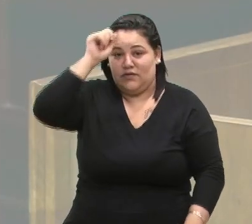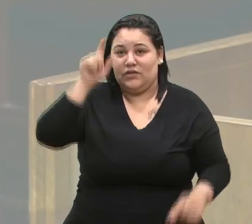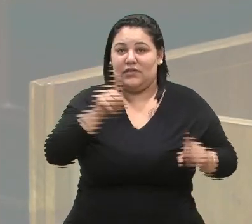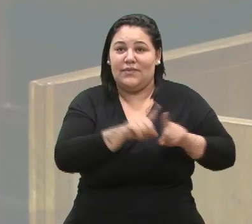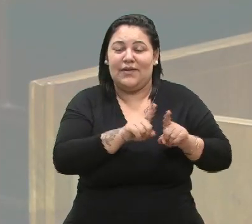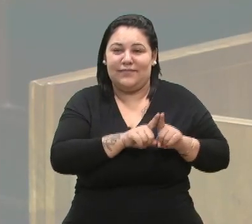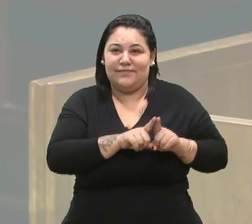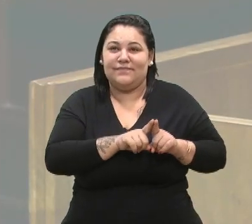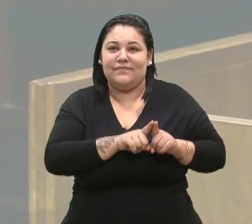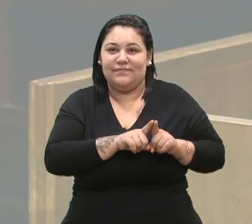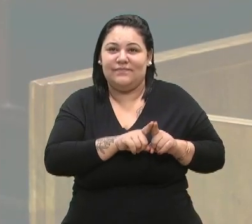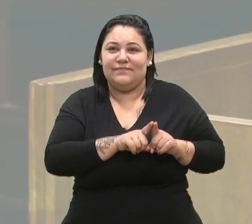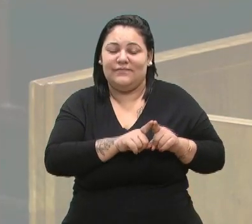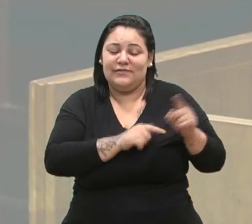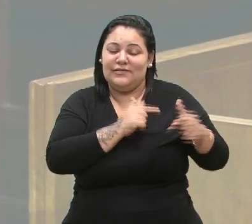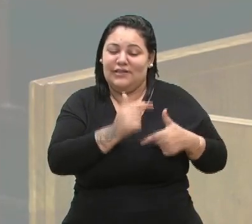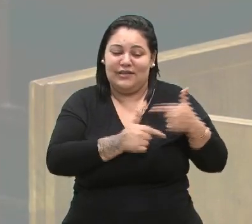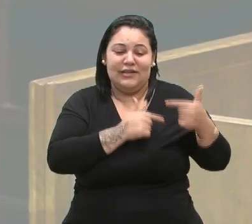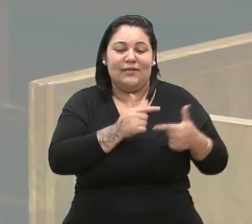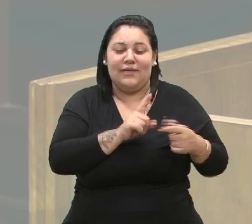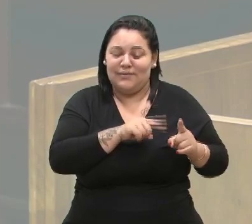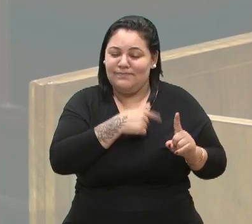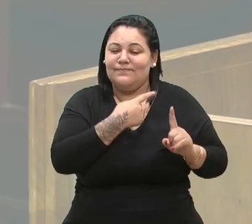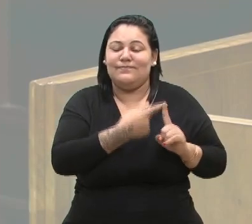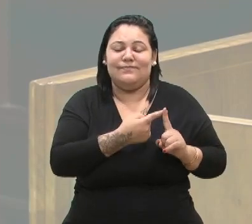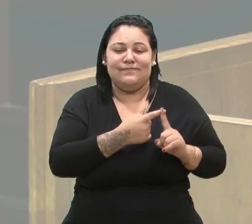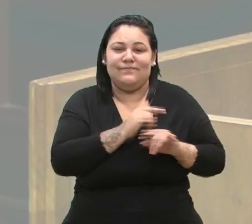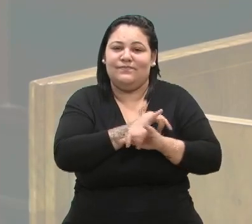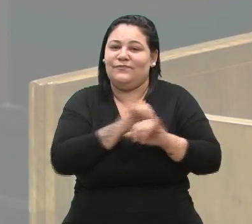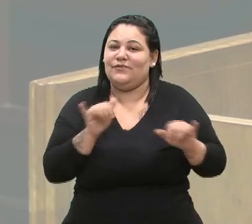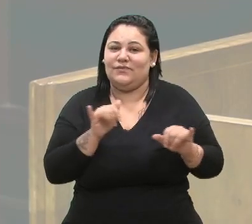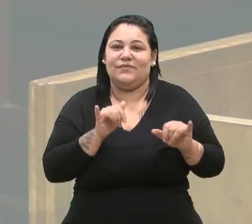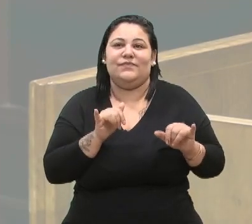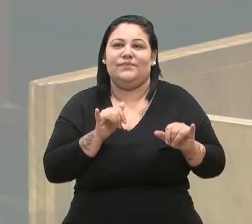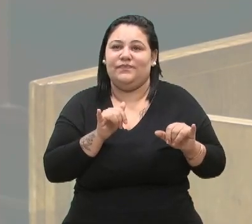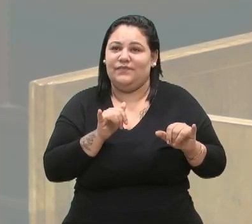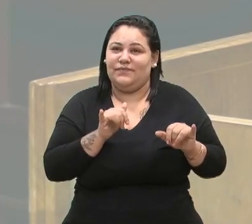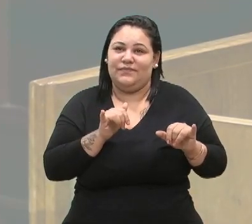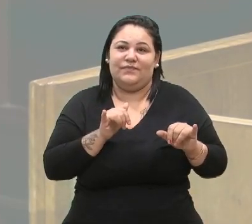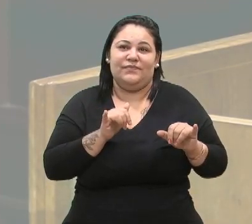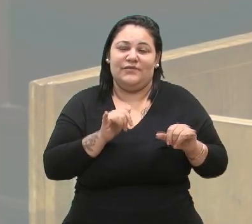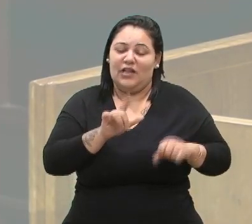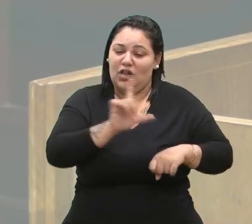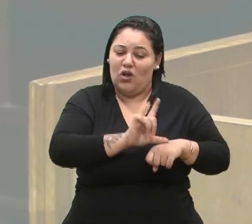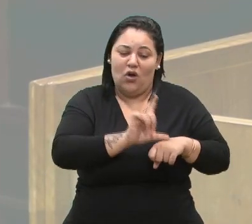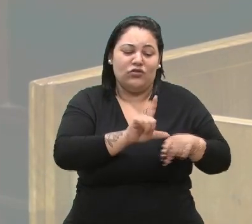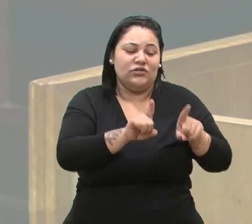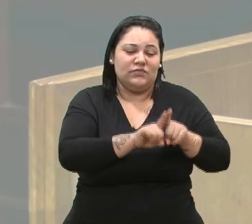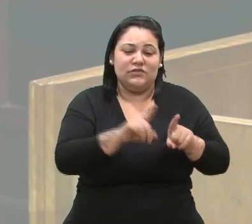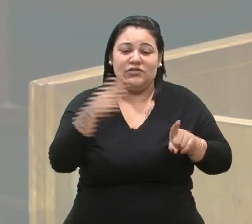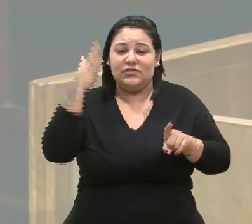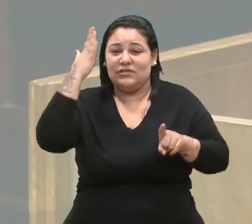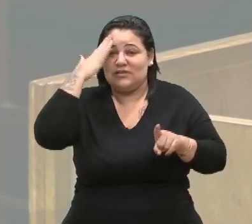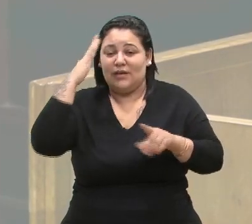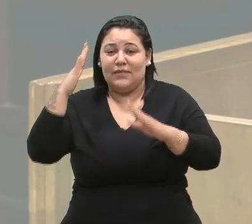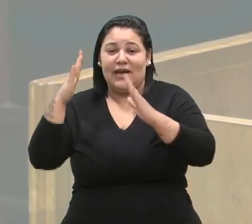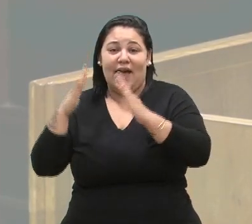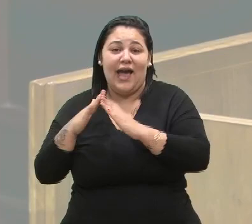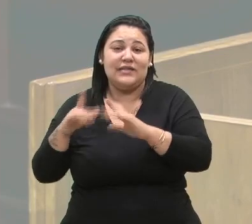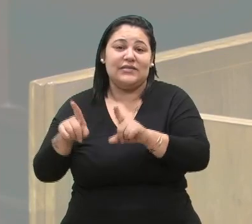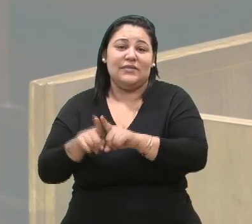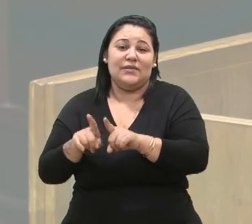acentue, trabalhe mais na questão da divulgação, com pontas de estoca de lojas. Nós sabemos que casas que foram